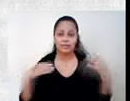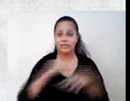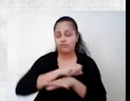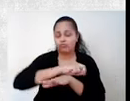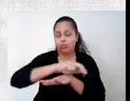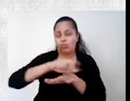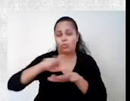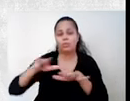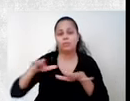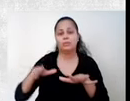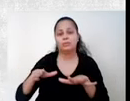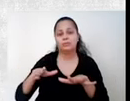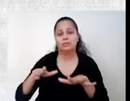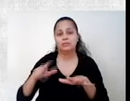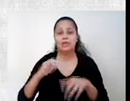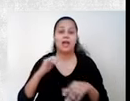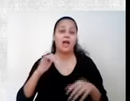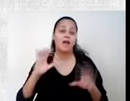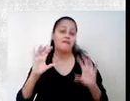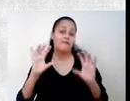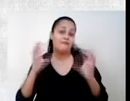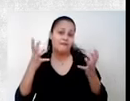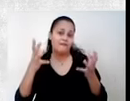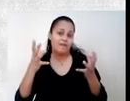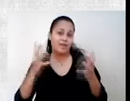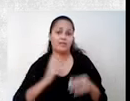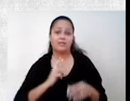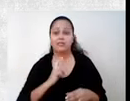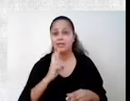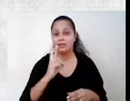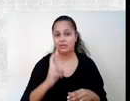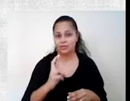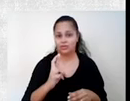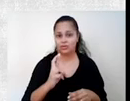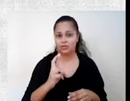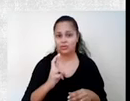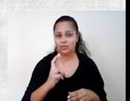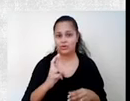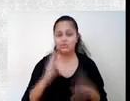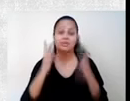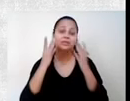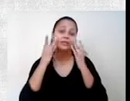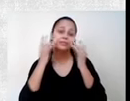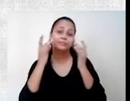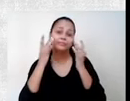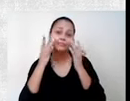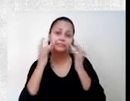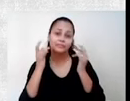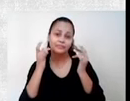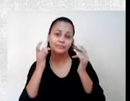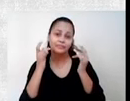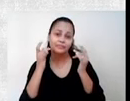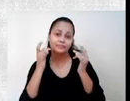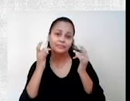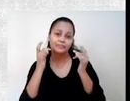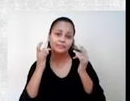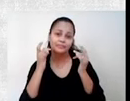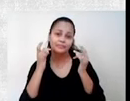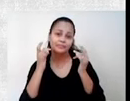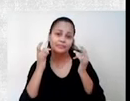se multiplicavam. Festas religiosas e pagãs, espetáculos com artistas